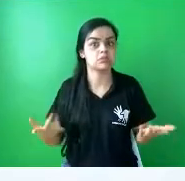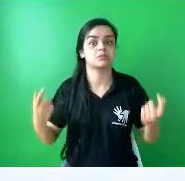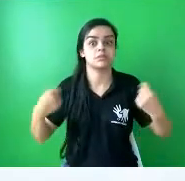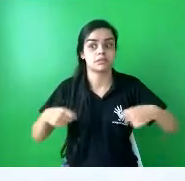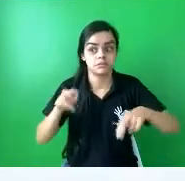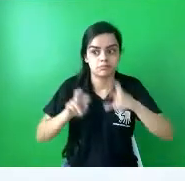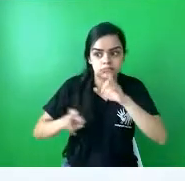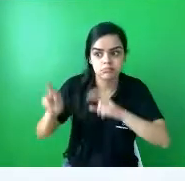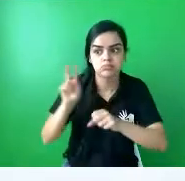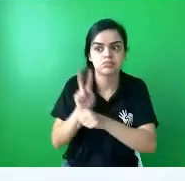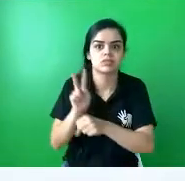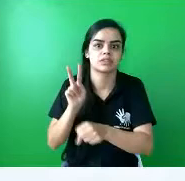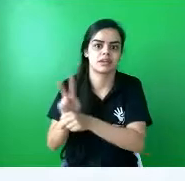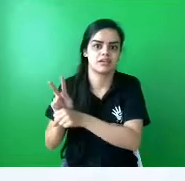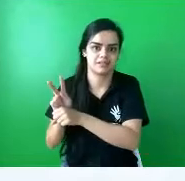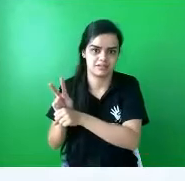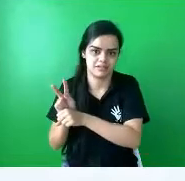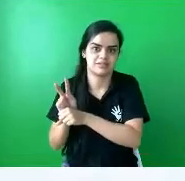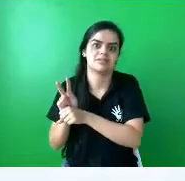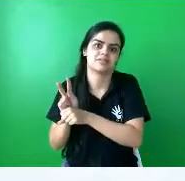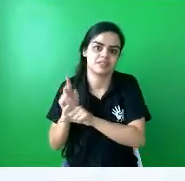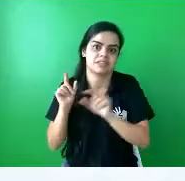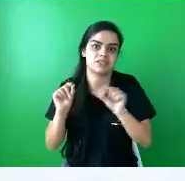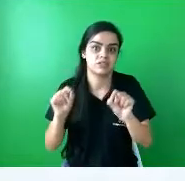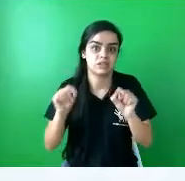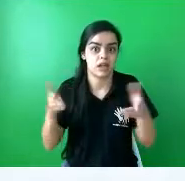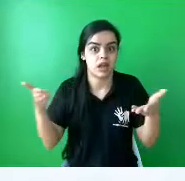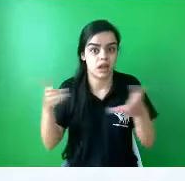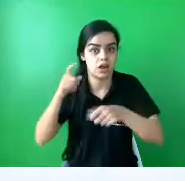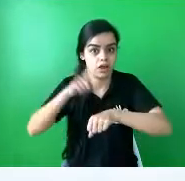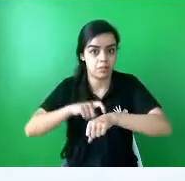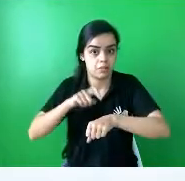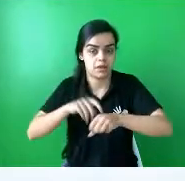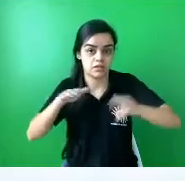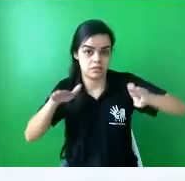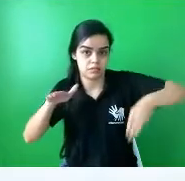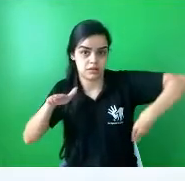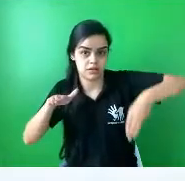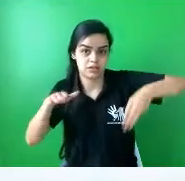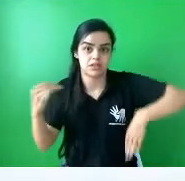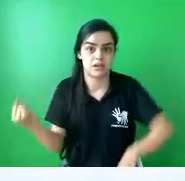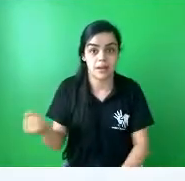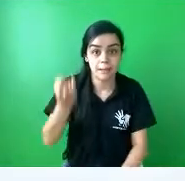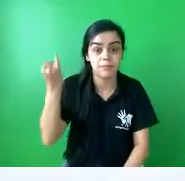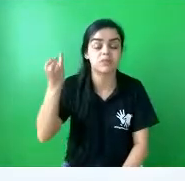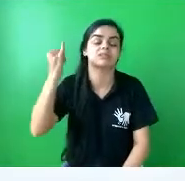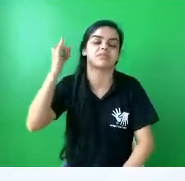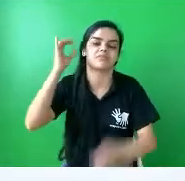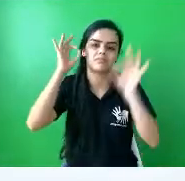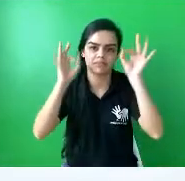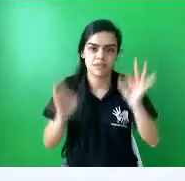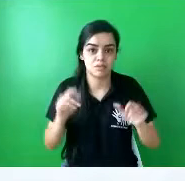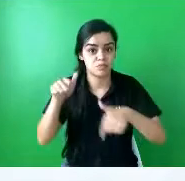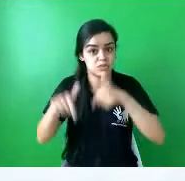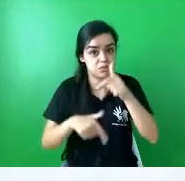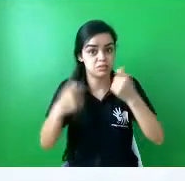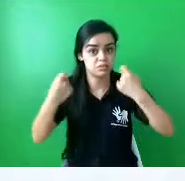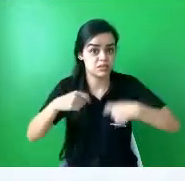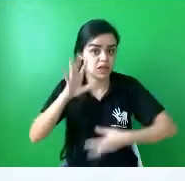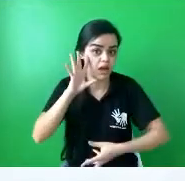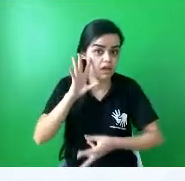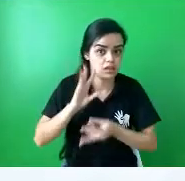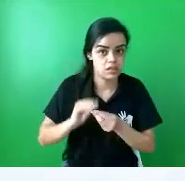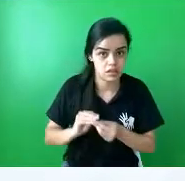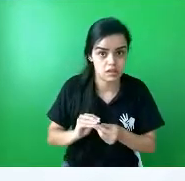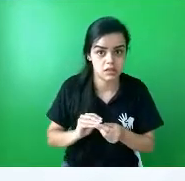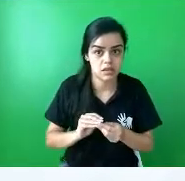medidas de proteção. Então, a medida de proteção aqui, no caso de Matinhos, ela é muito importante mesmo, e o trabalhador ele tem que entender